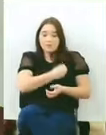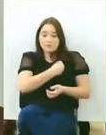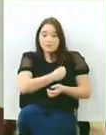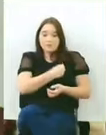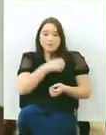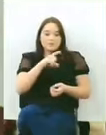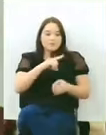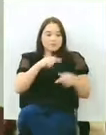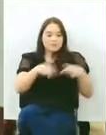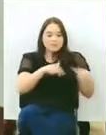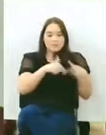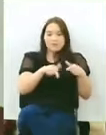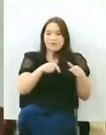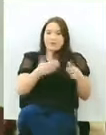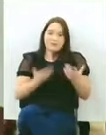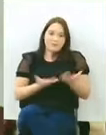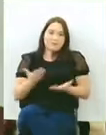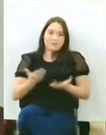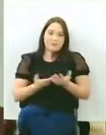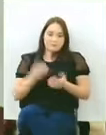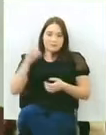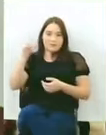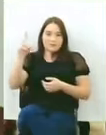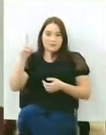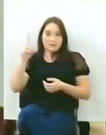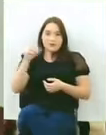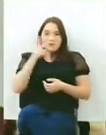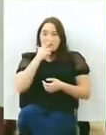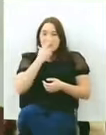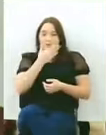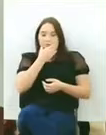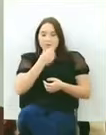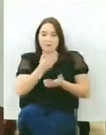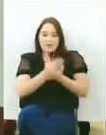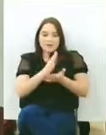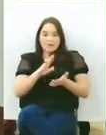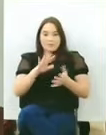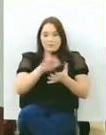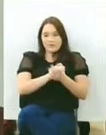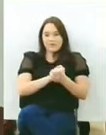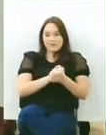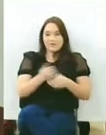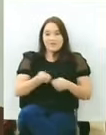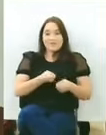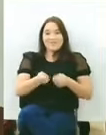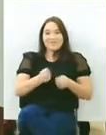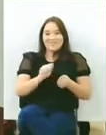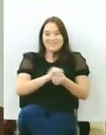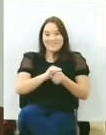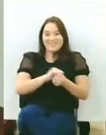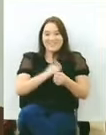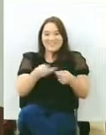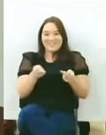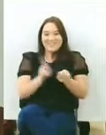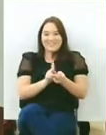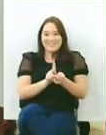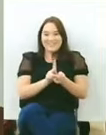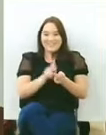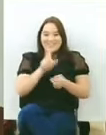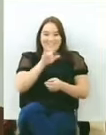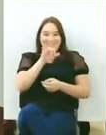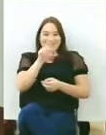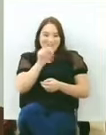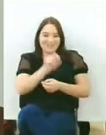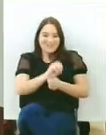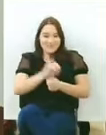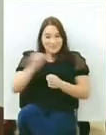fazemos espontaneamente. Já viu o rapaz, quando acabou de casar, ele limpa o chão, ele lava a vasilha, ele põe o